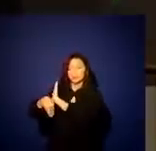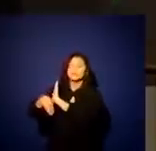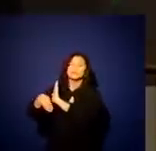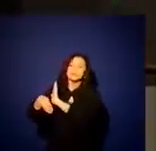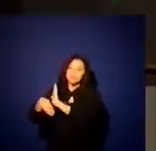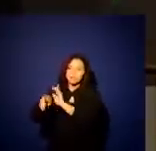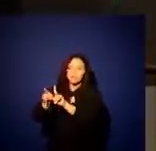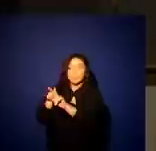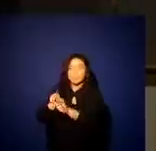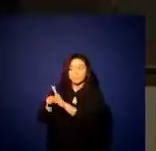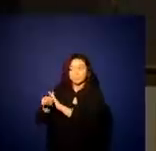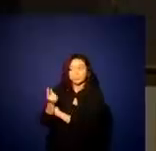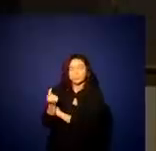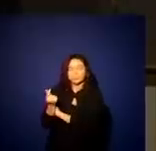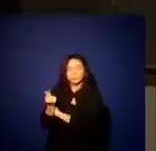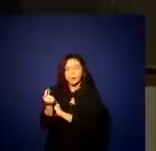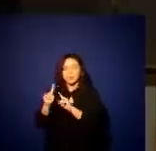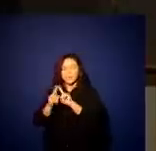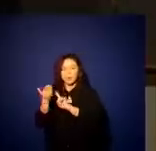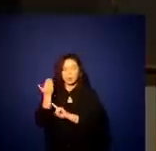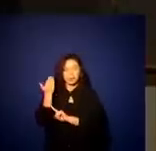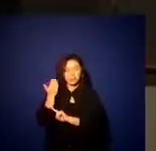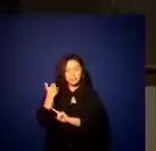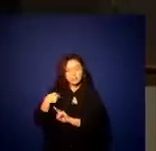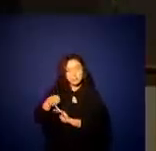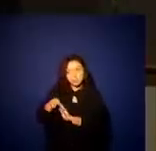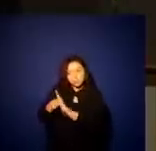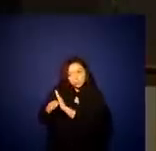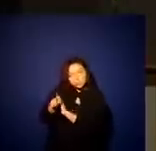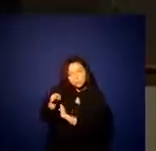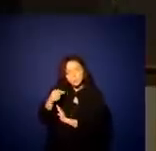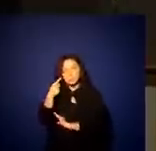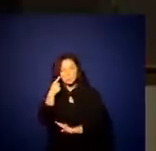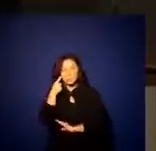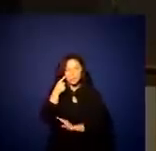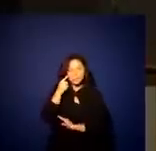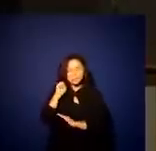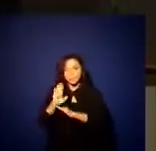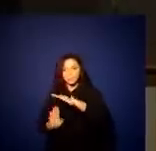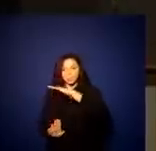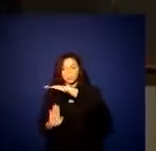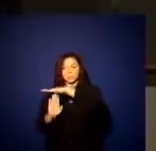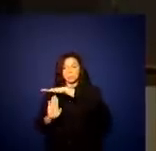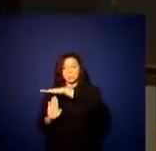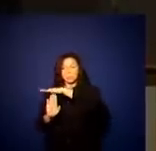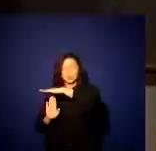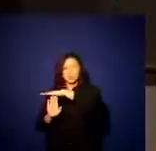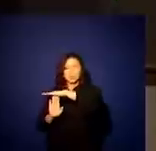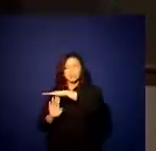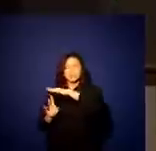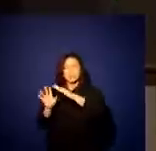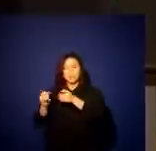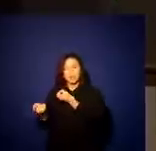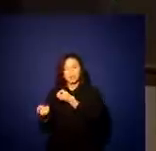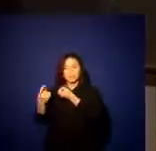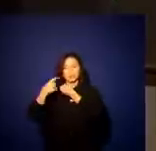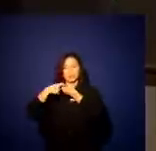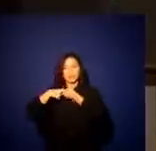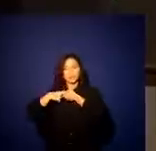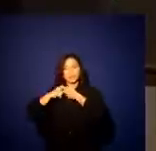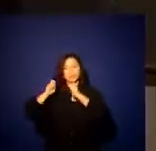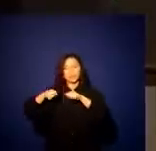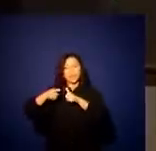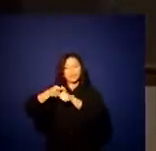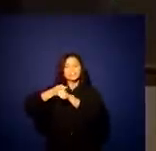né a Petrobras antes era uma tese é o beleza eu invisto nela porque no limite ela vai me devolver esse Capital excedente via